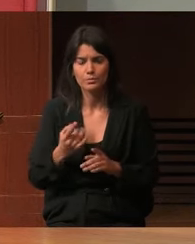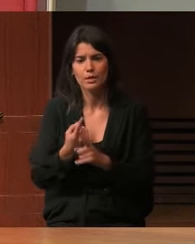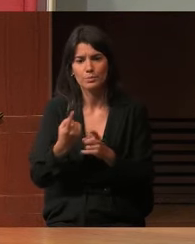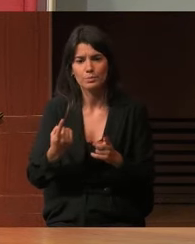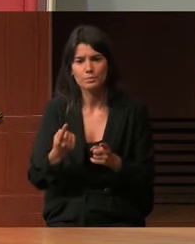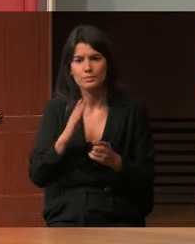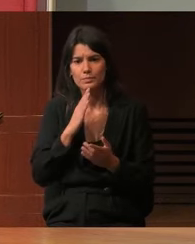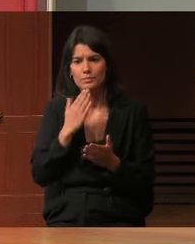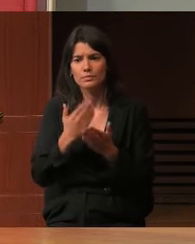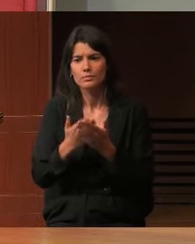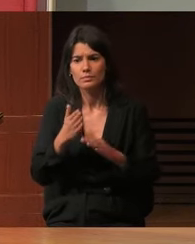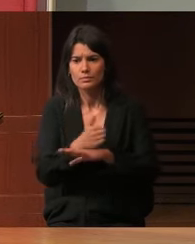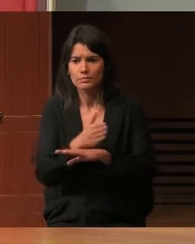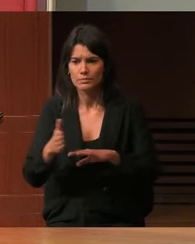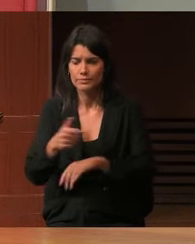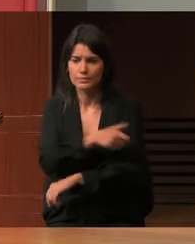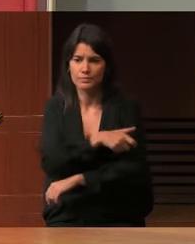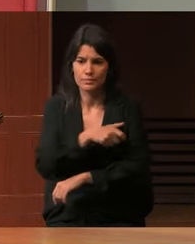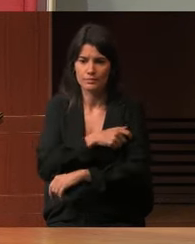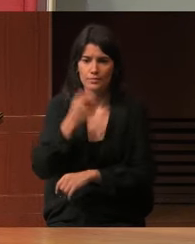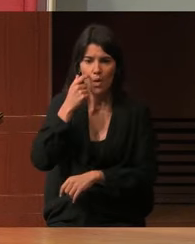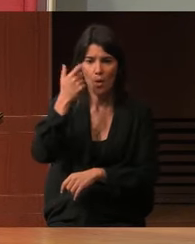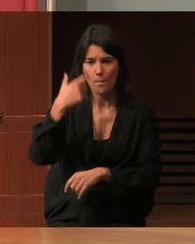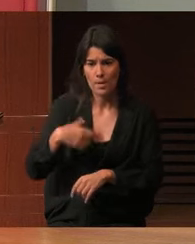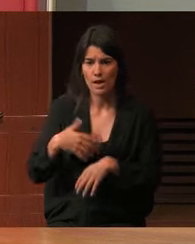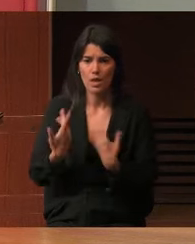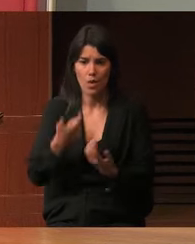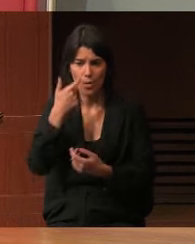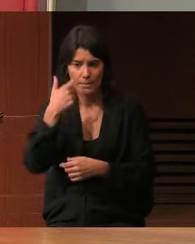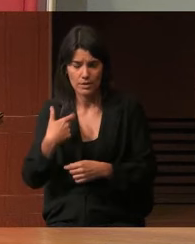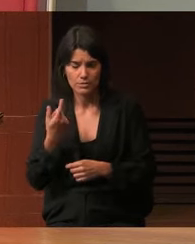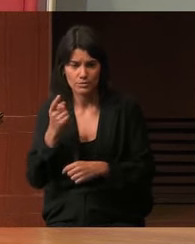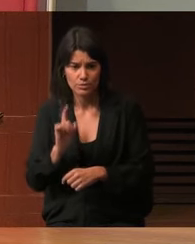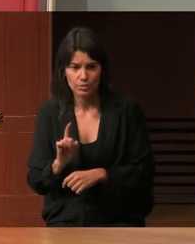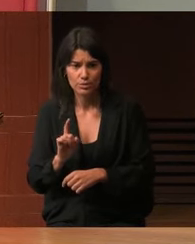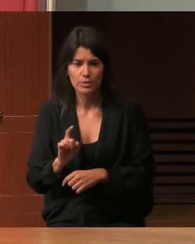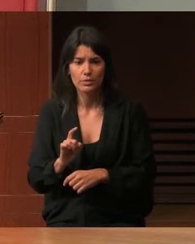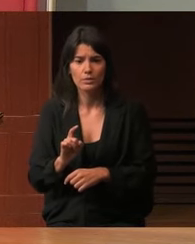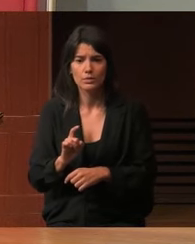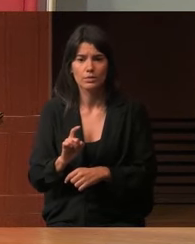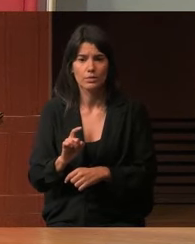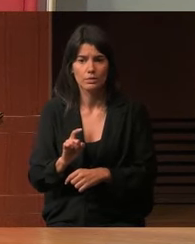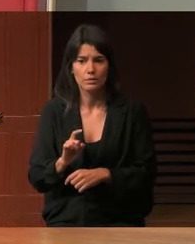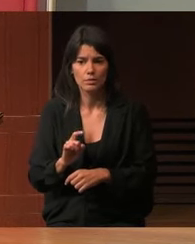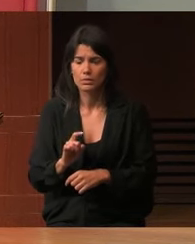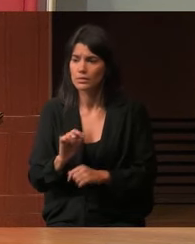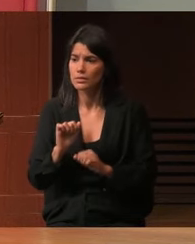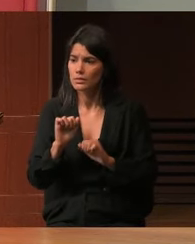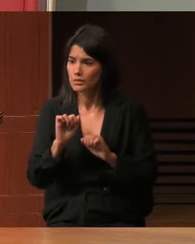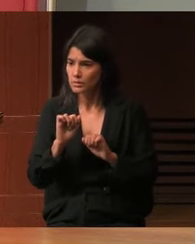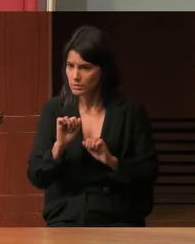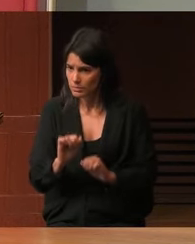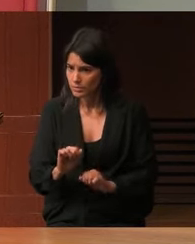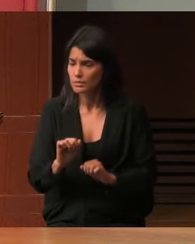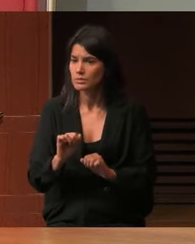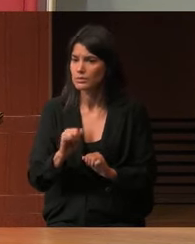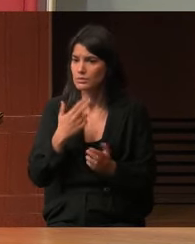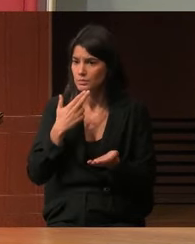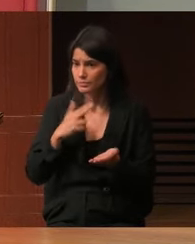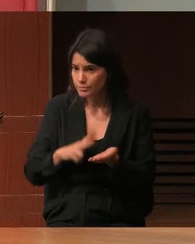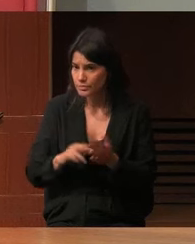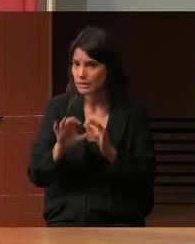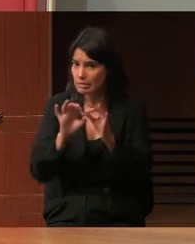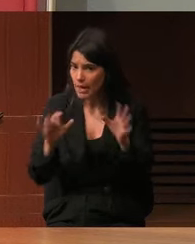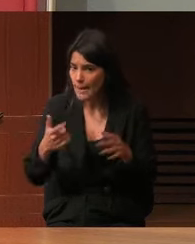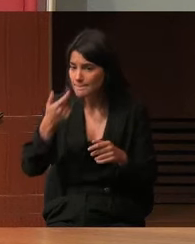por entidades que, humanas ou não humanas, são, cito ainda Viveiros de Castro, intensivamente